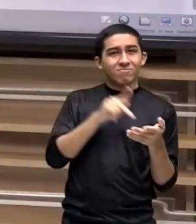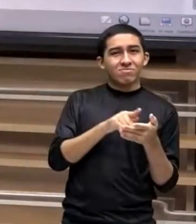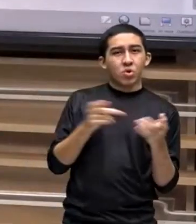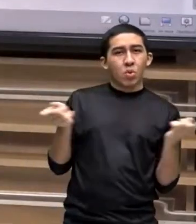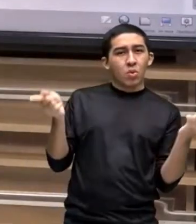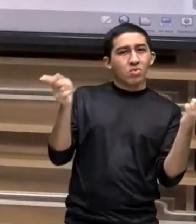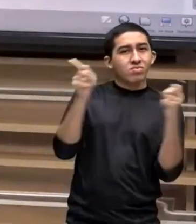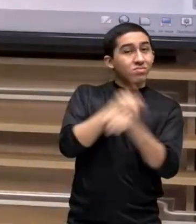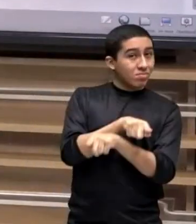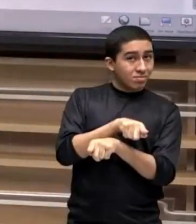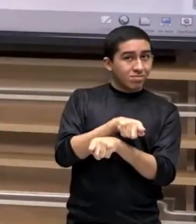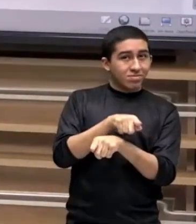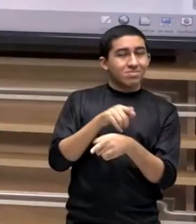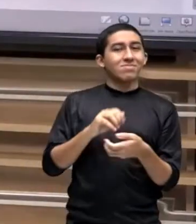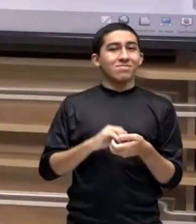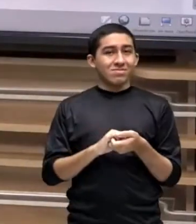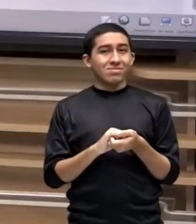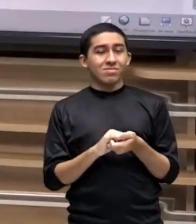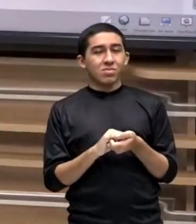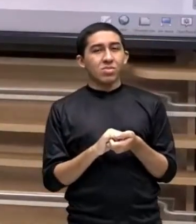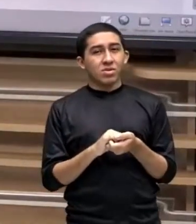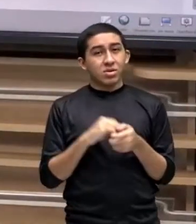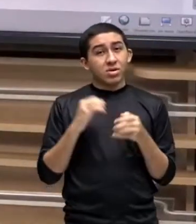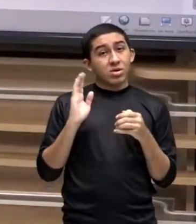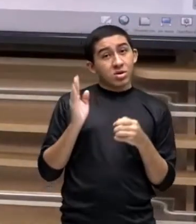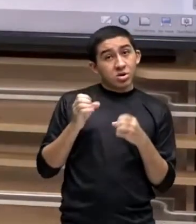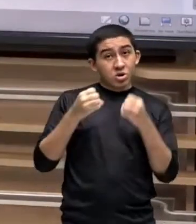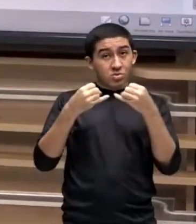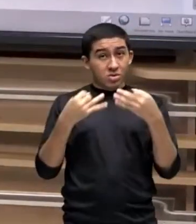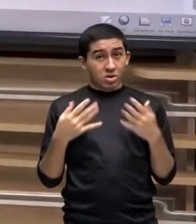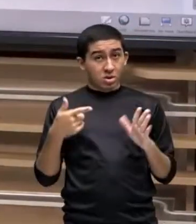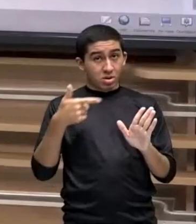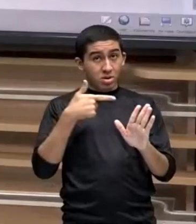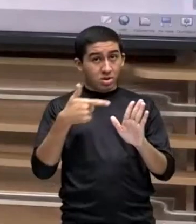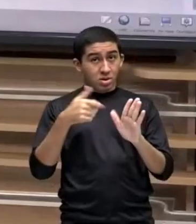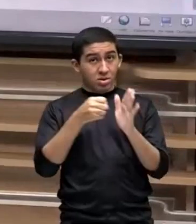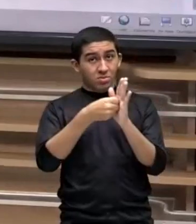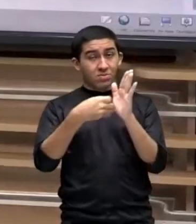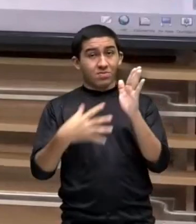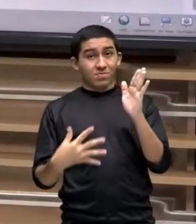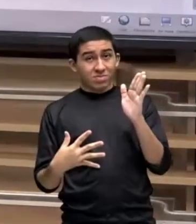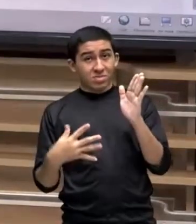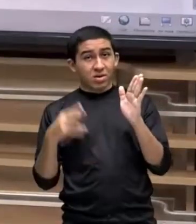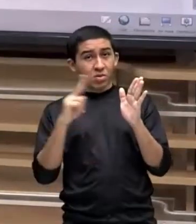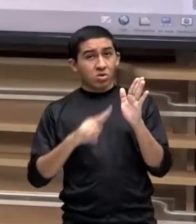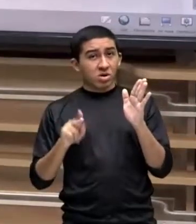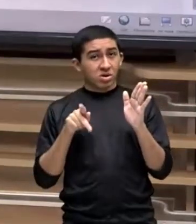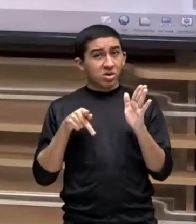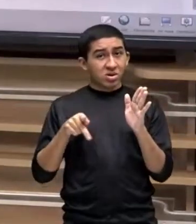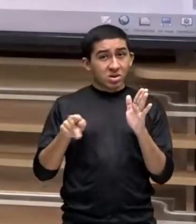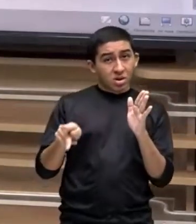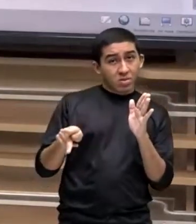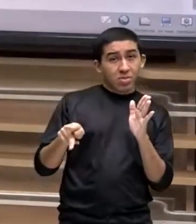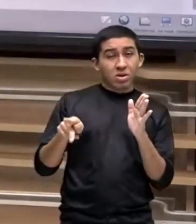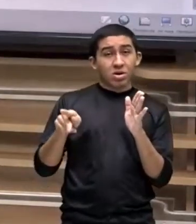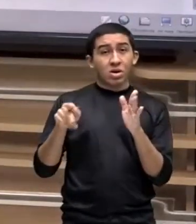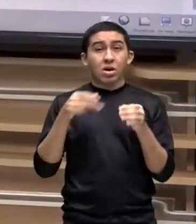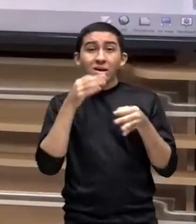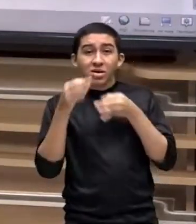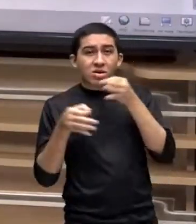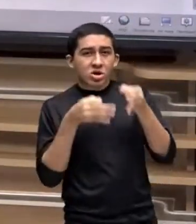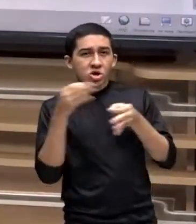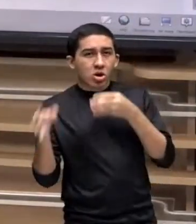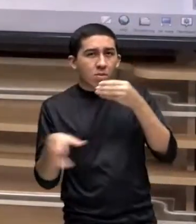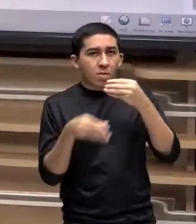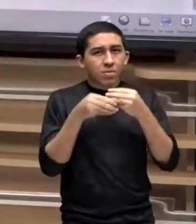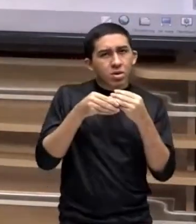processos contrários. Como eu disse, a ironia é uma figura de linguagem extremamente utilizada para tecer críticas, sejam